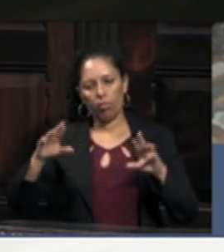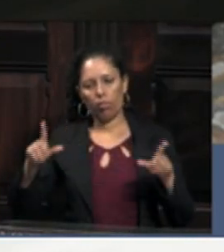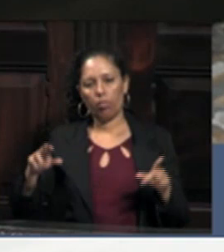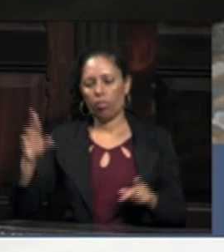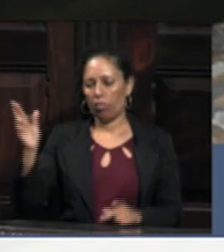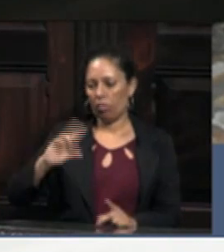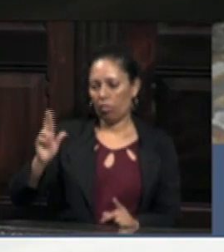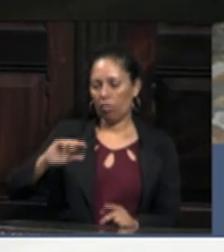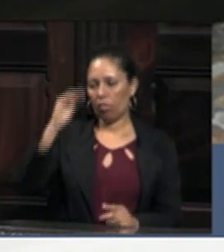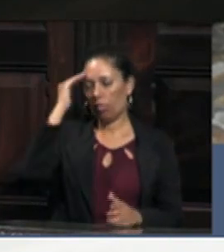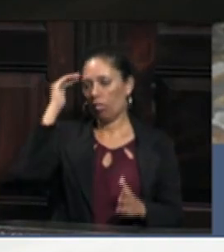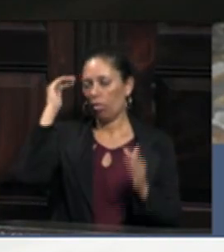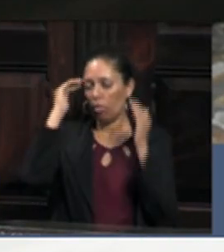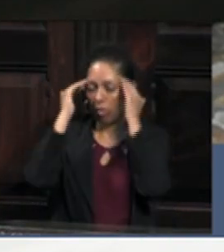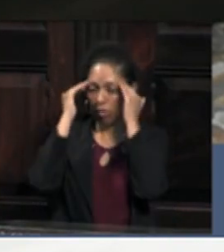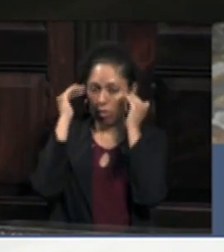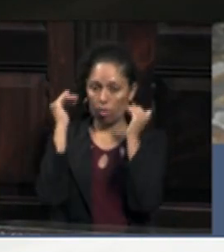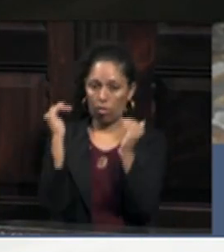respeita